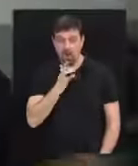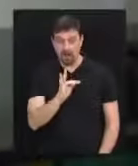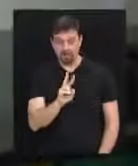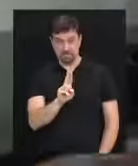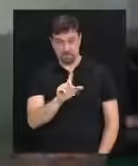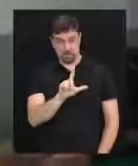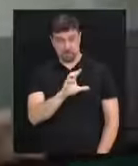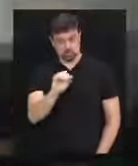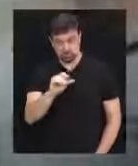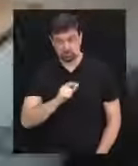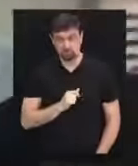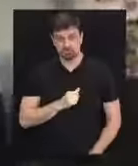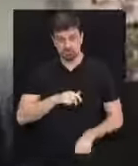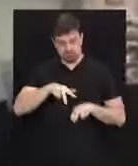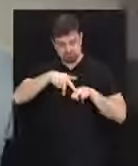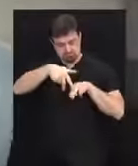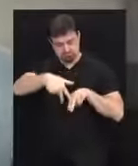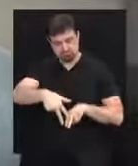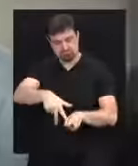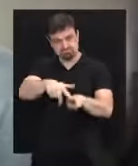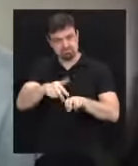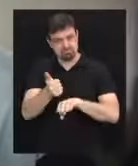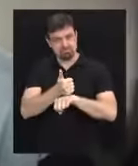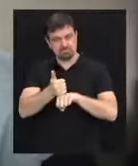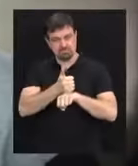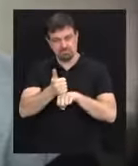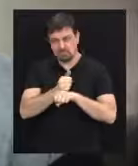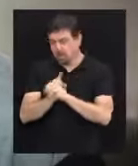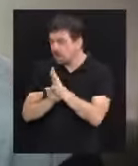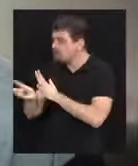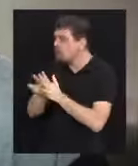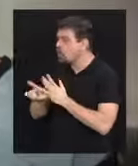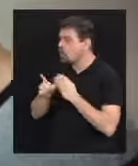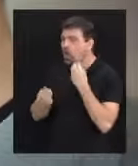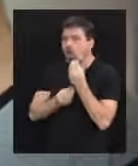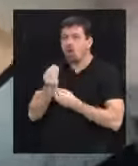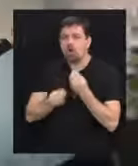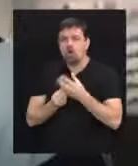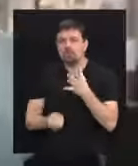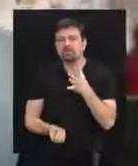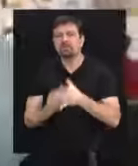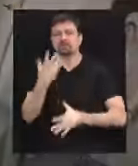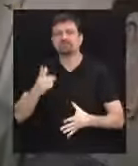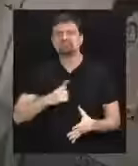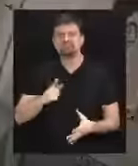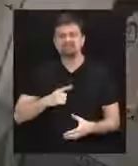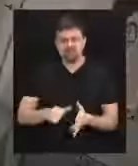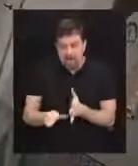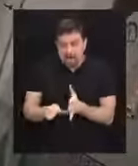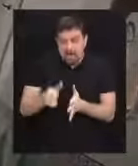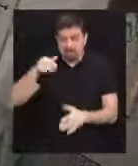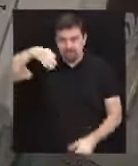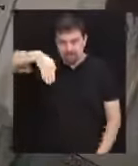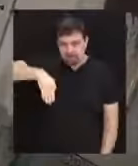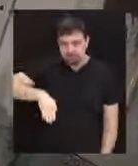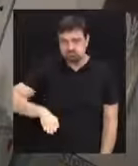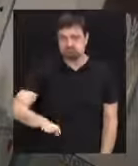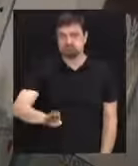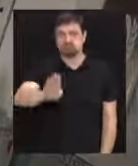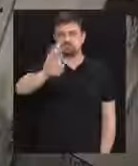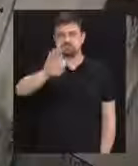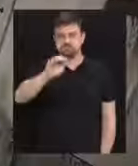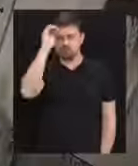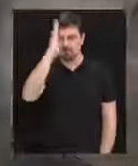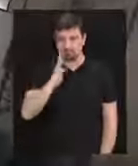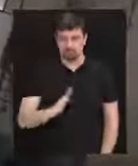pelo Túlio Oliveira, que é skatista profissional. Túlio, conta pra gente como surgiu a ideia aqui do Skate Nation e de fazer essa pista que é inédita